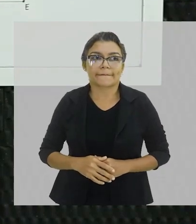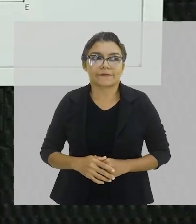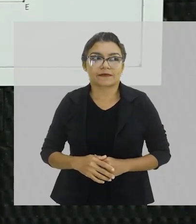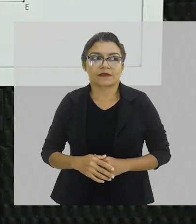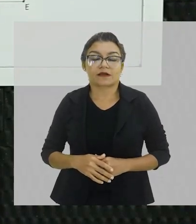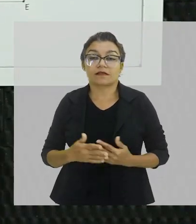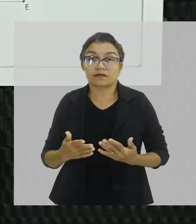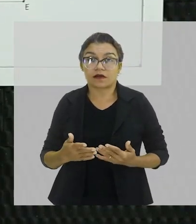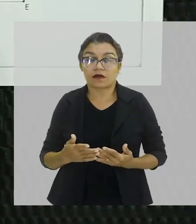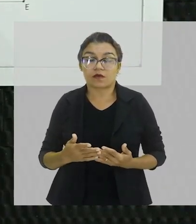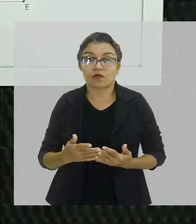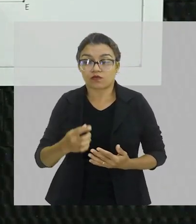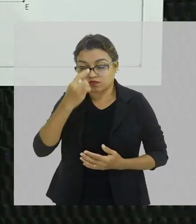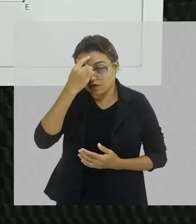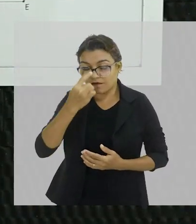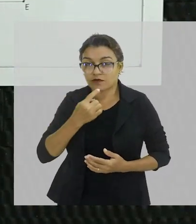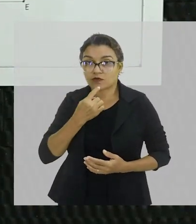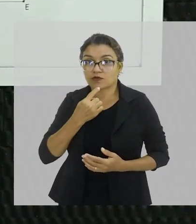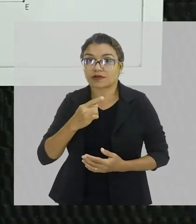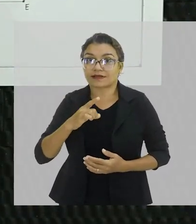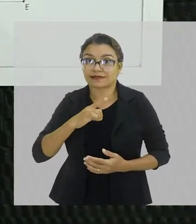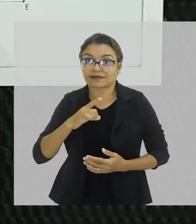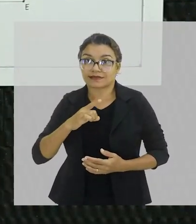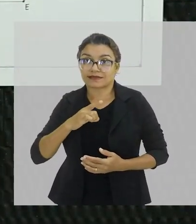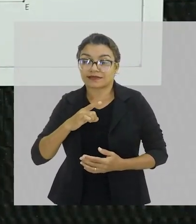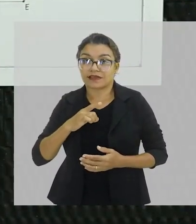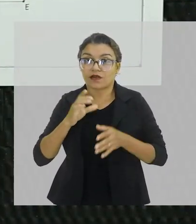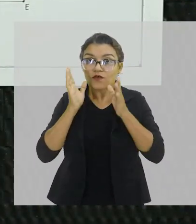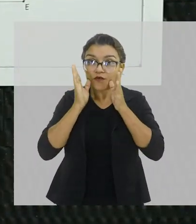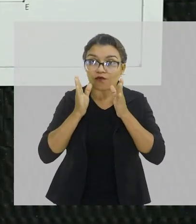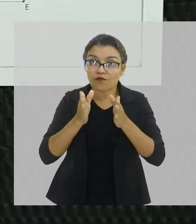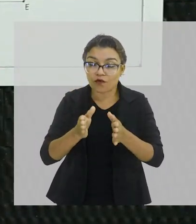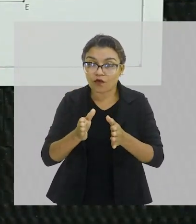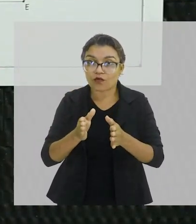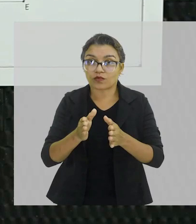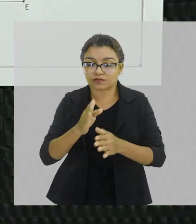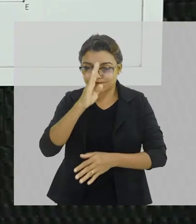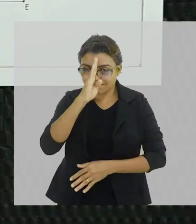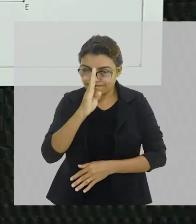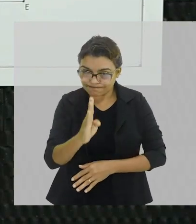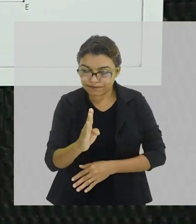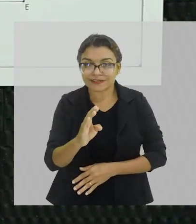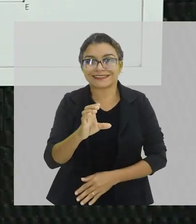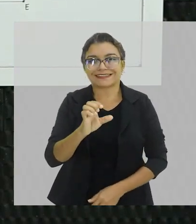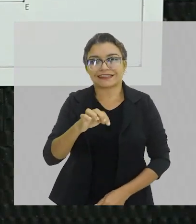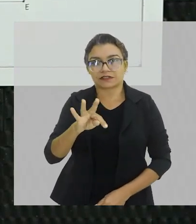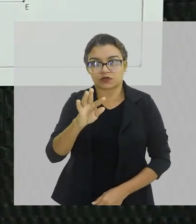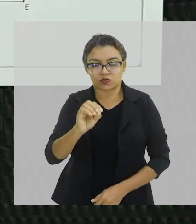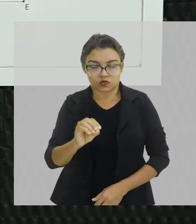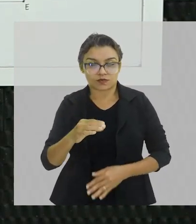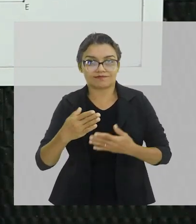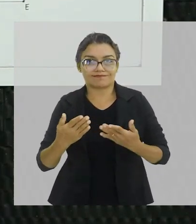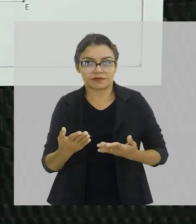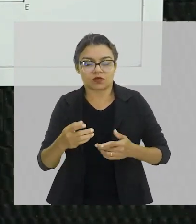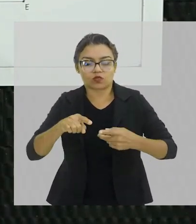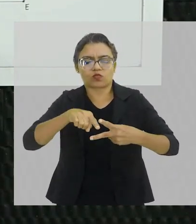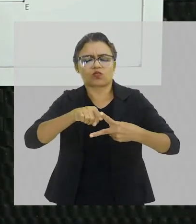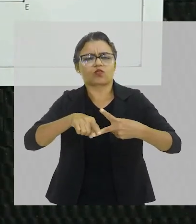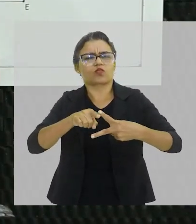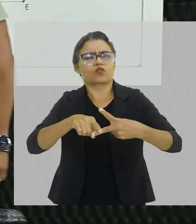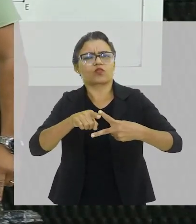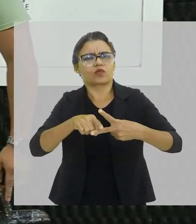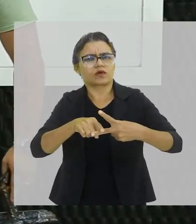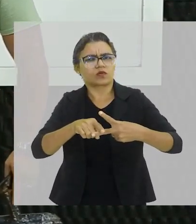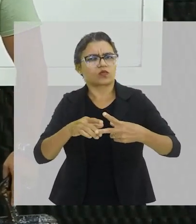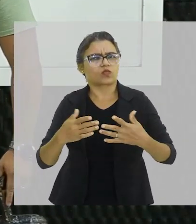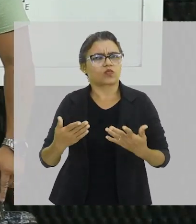essa figura tem um centro, né? E ela quer saber justamente em torno de que ângulo ela